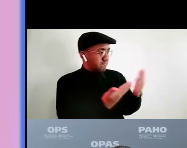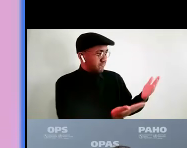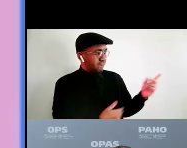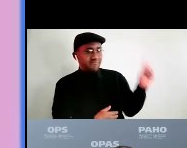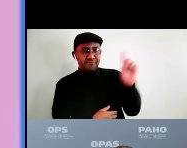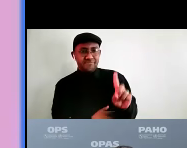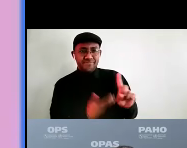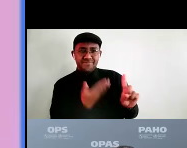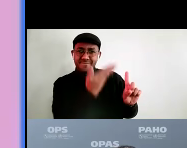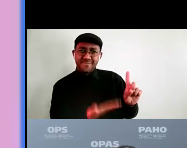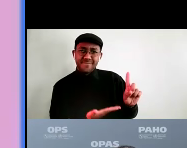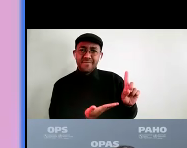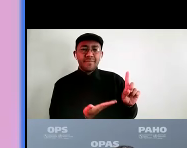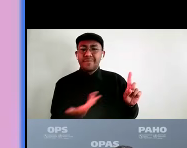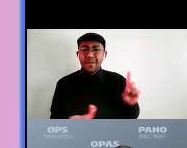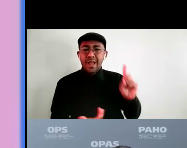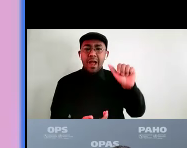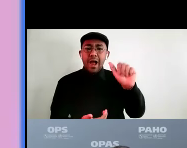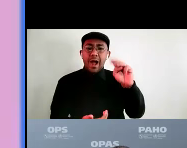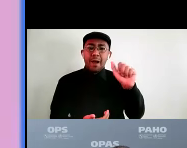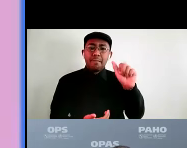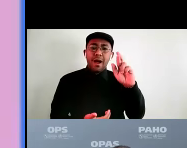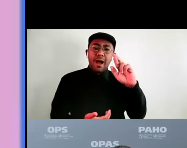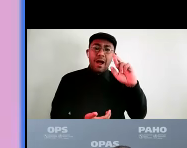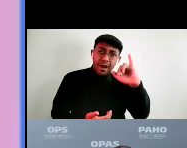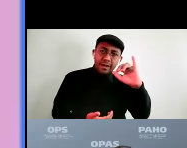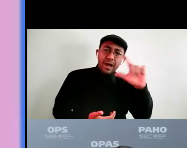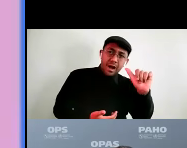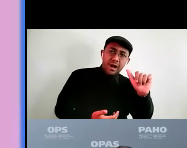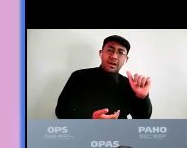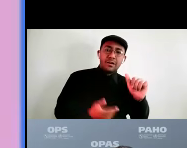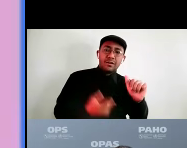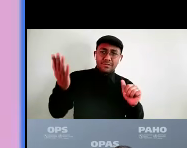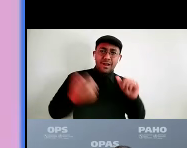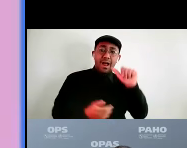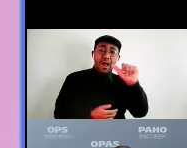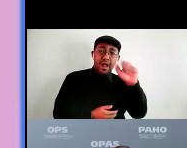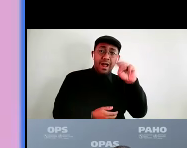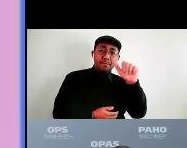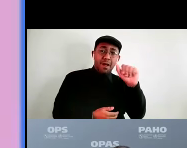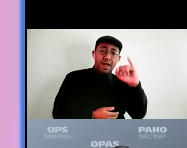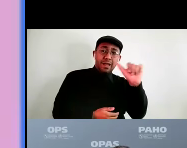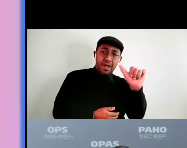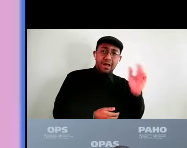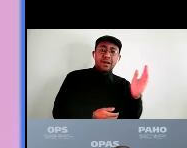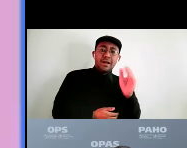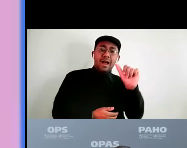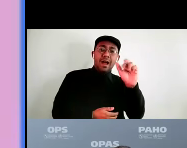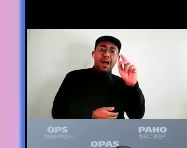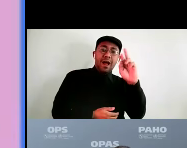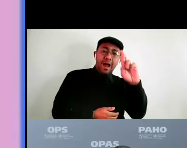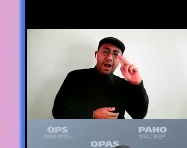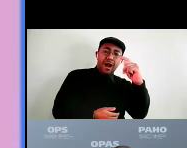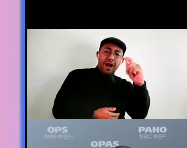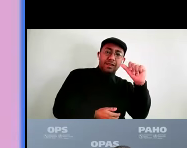e também com muito prazer de ter a doutora Maia Artaskos-Glaria. Ela teve a gentileza de nos